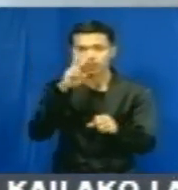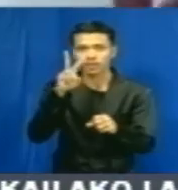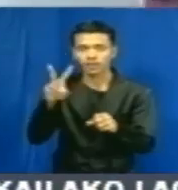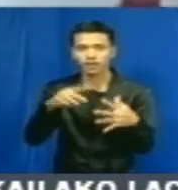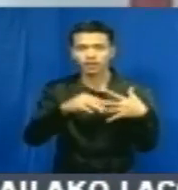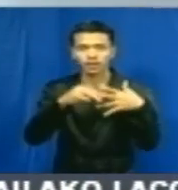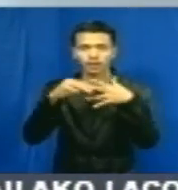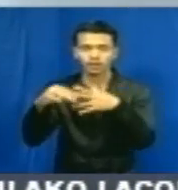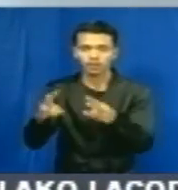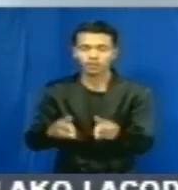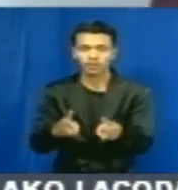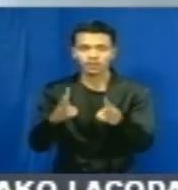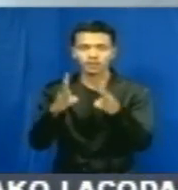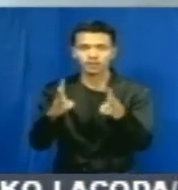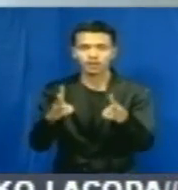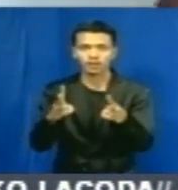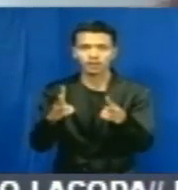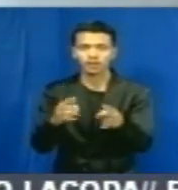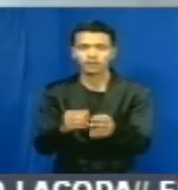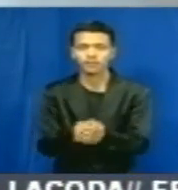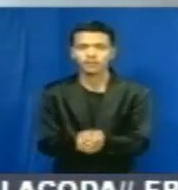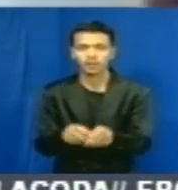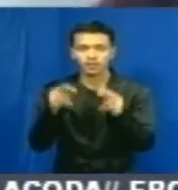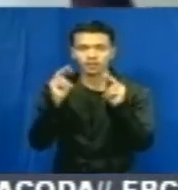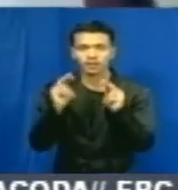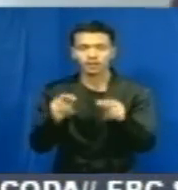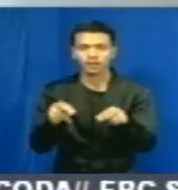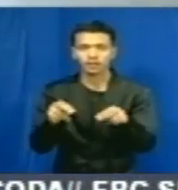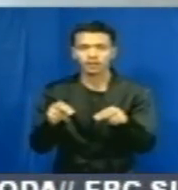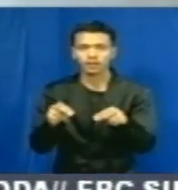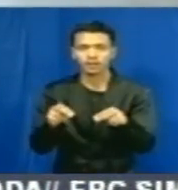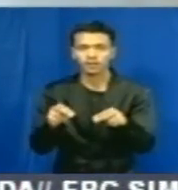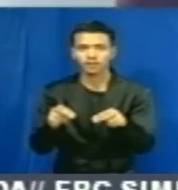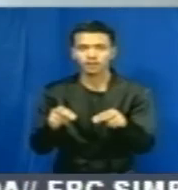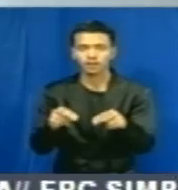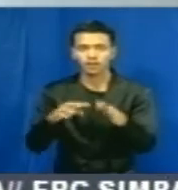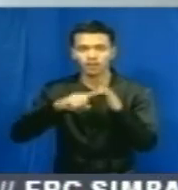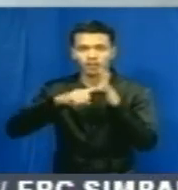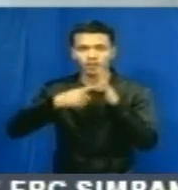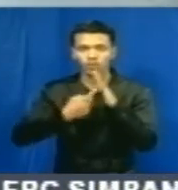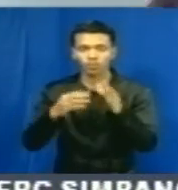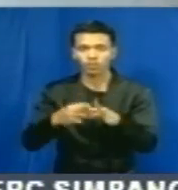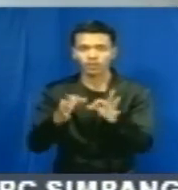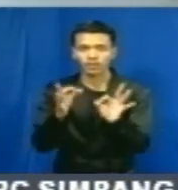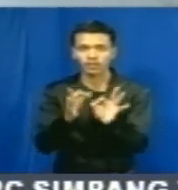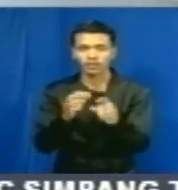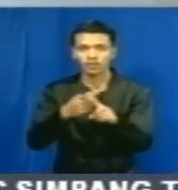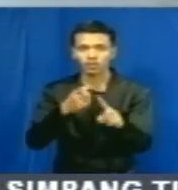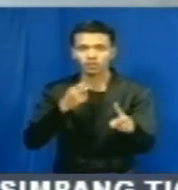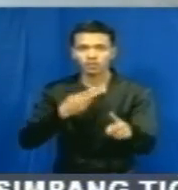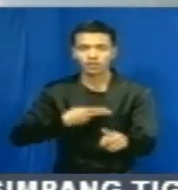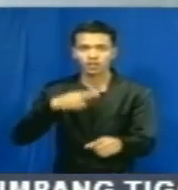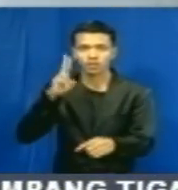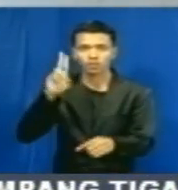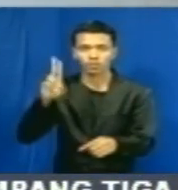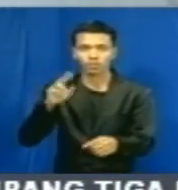liu estrada estrada mak tenki omesa hadiah hosi hatudu mai